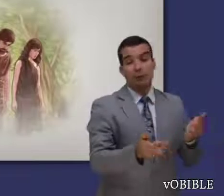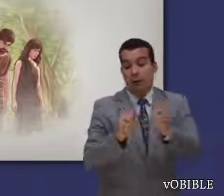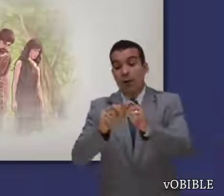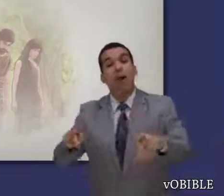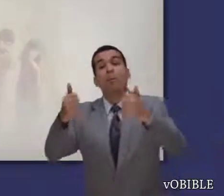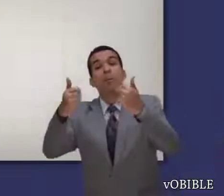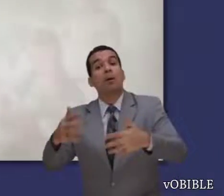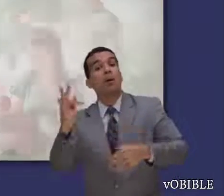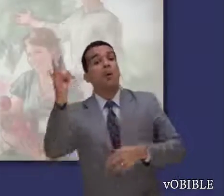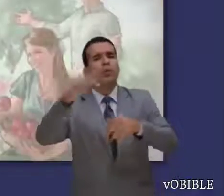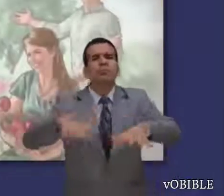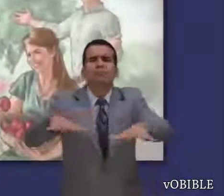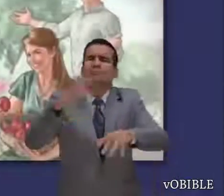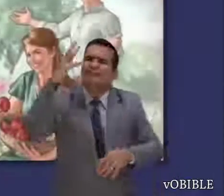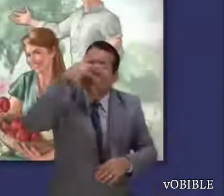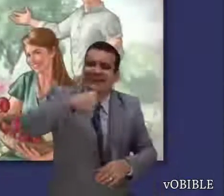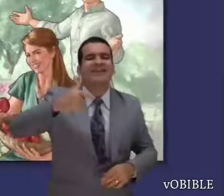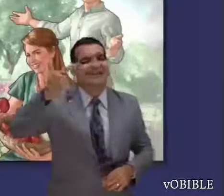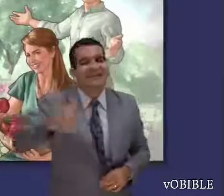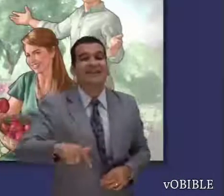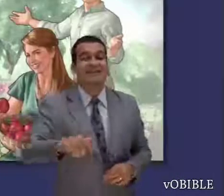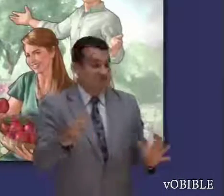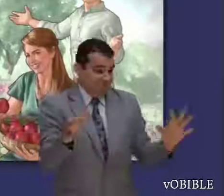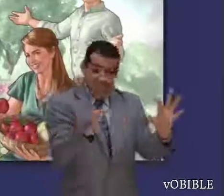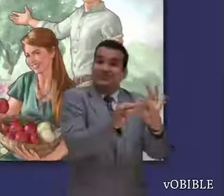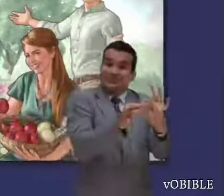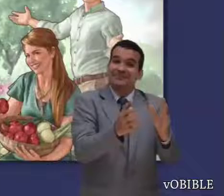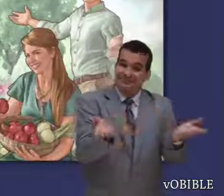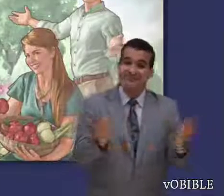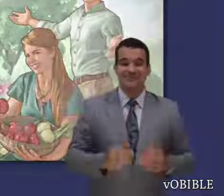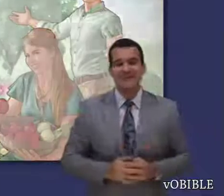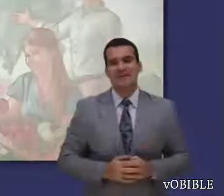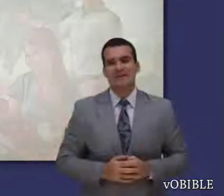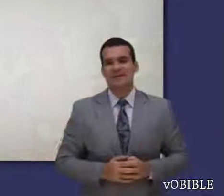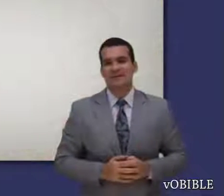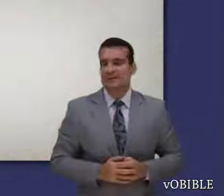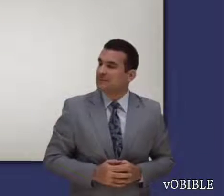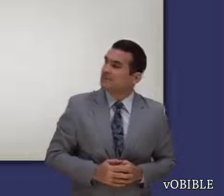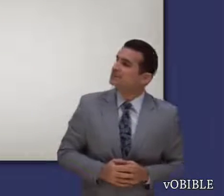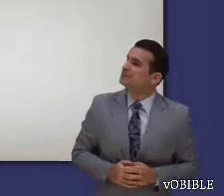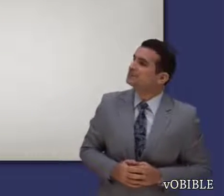perdido, e Apocalipse explica como o paraíso vai ser recuperado.